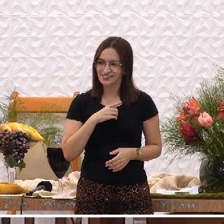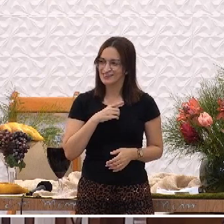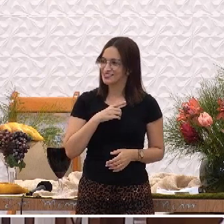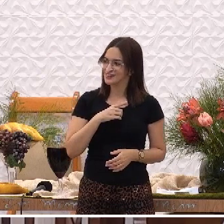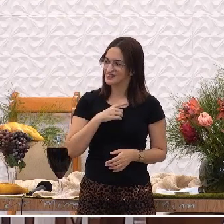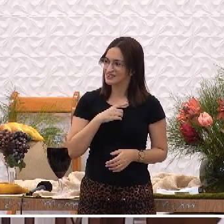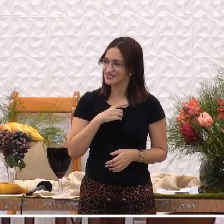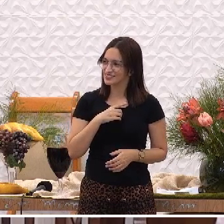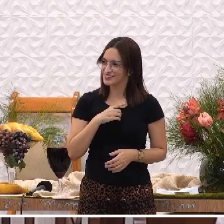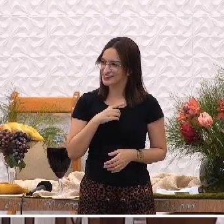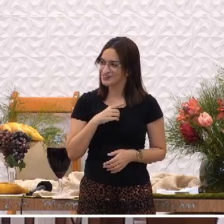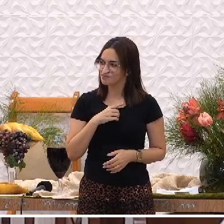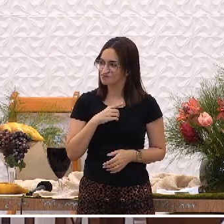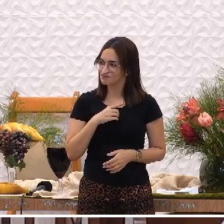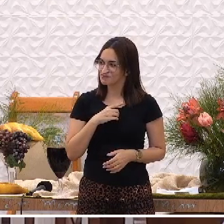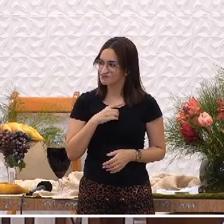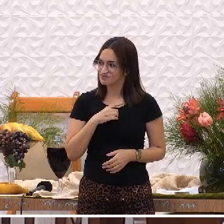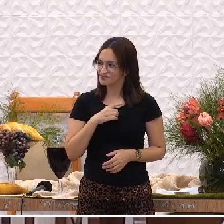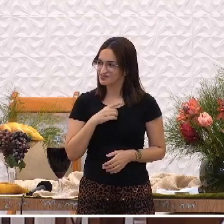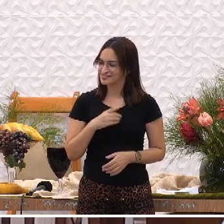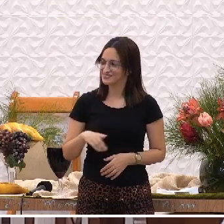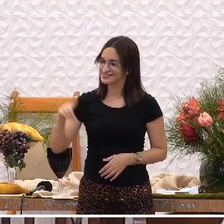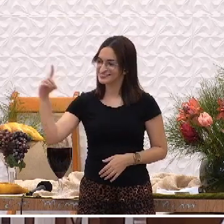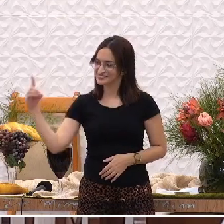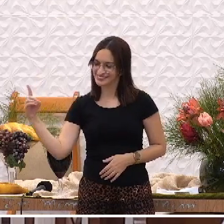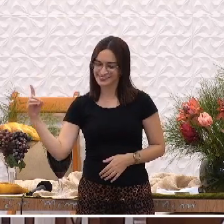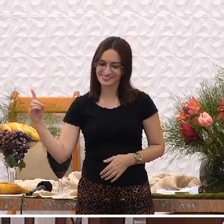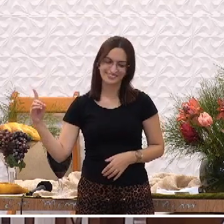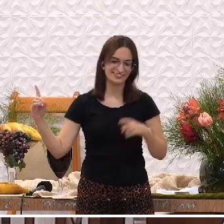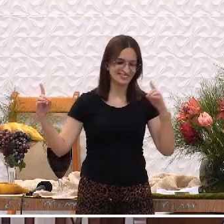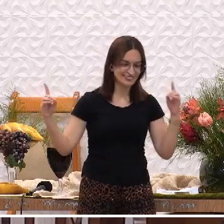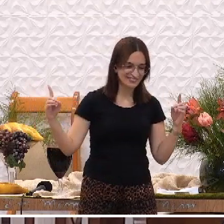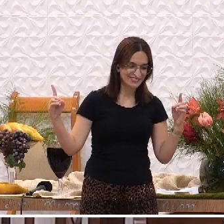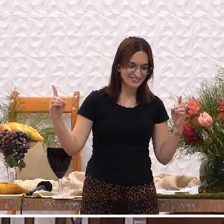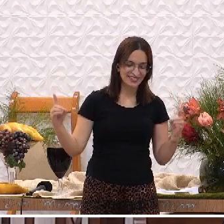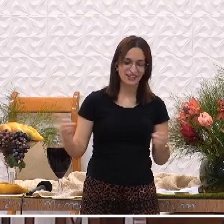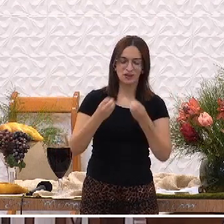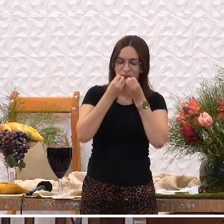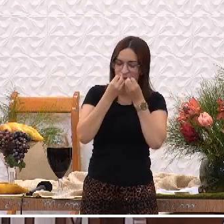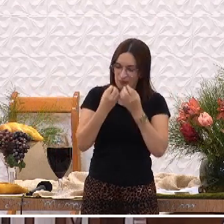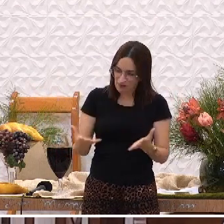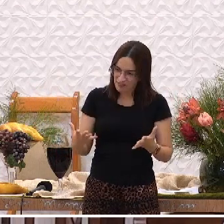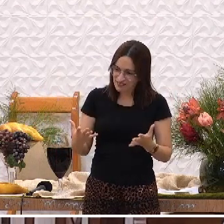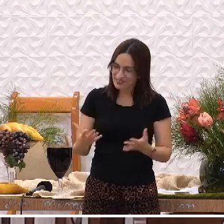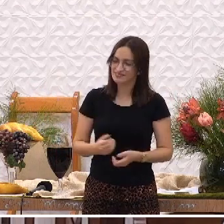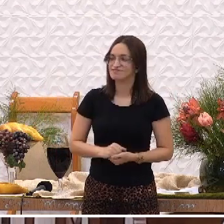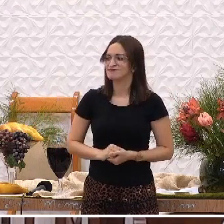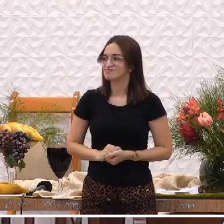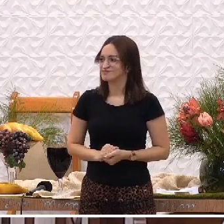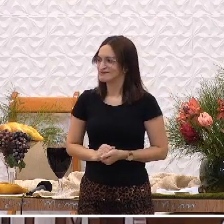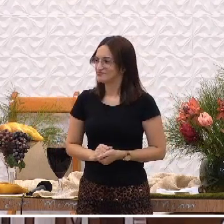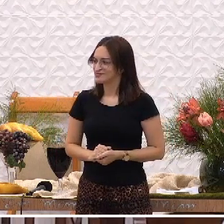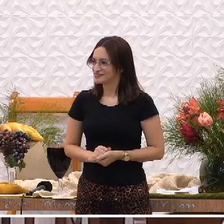uma jovem e uma mulher mais velha, uma adulta. Já aconteceu um match também de um casal